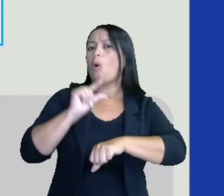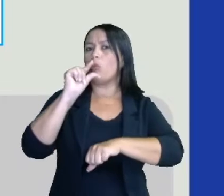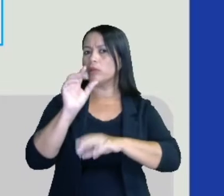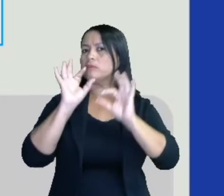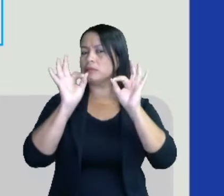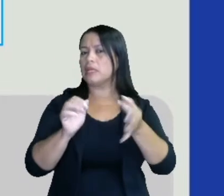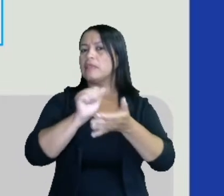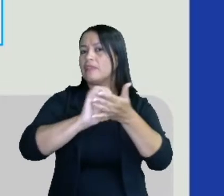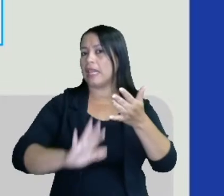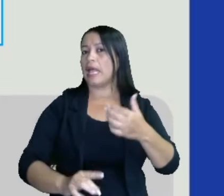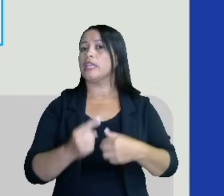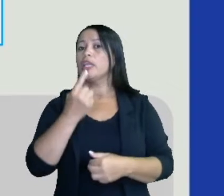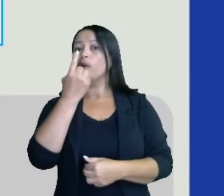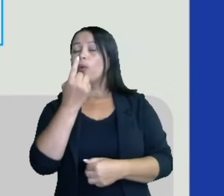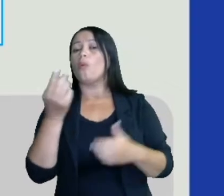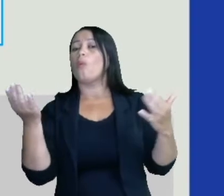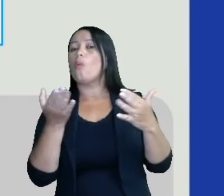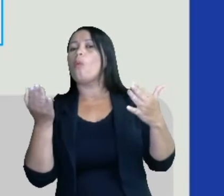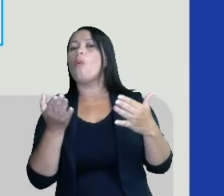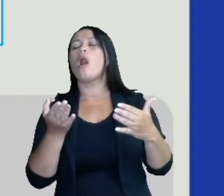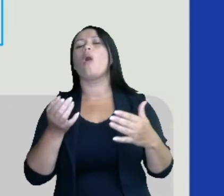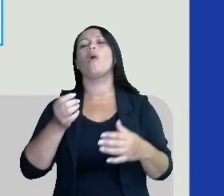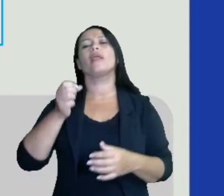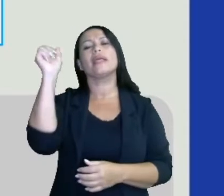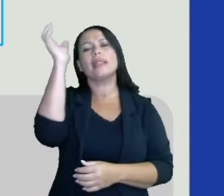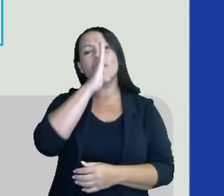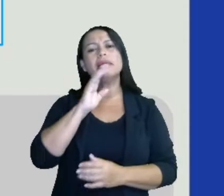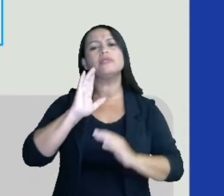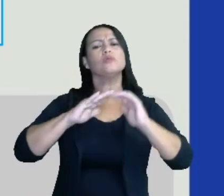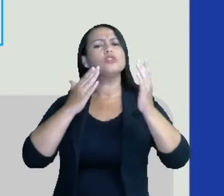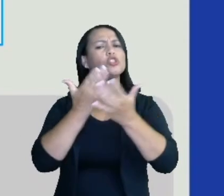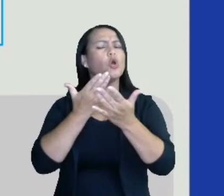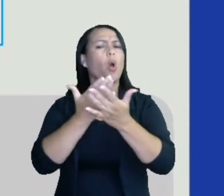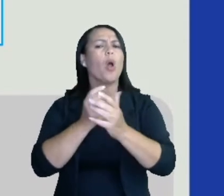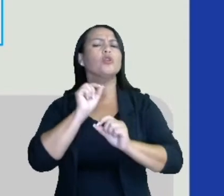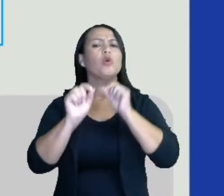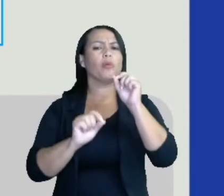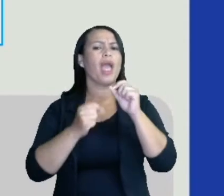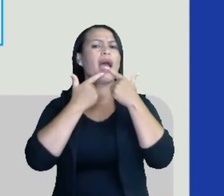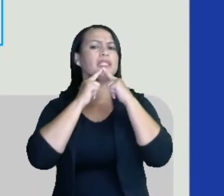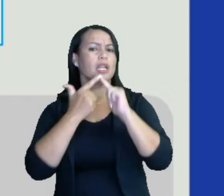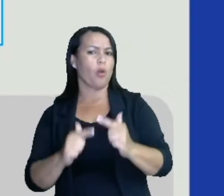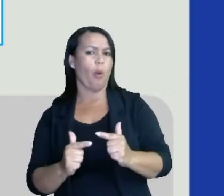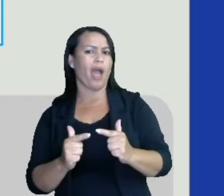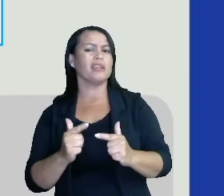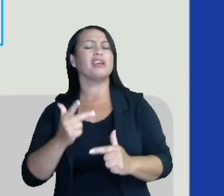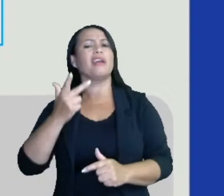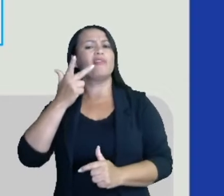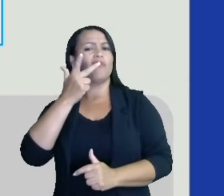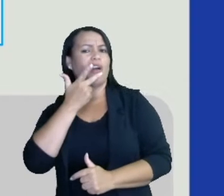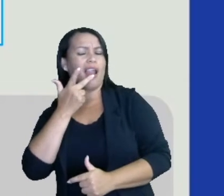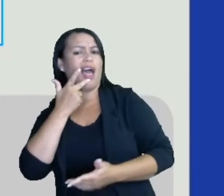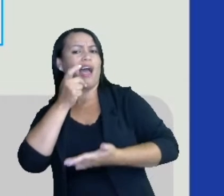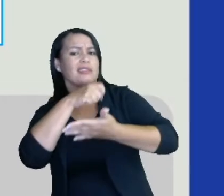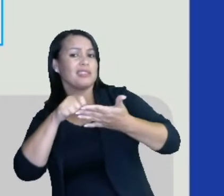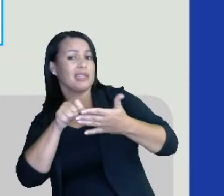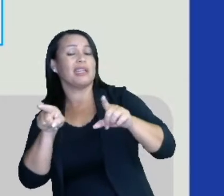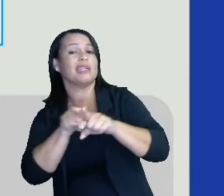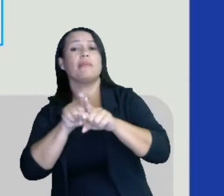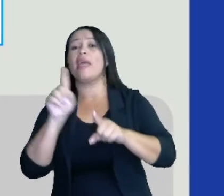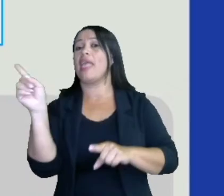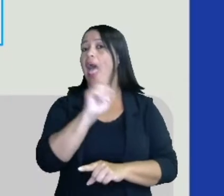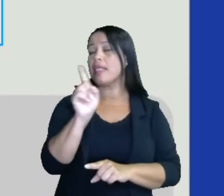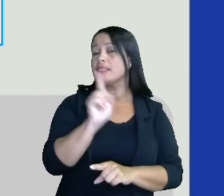A atividade 1 foi retirada aí da Brasil Escola. Sobre as linguagens verbal e não verbal, é incorreto afirmar